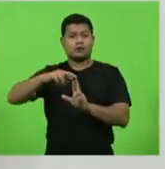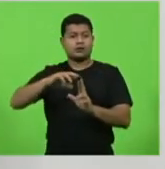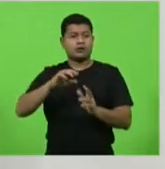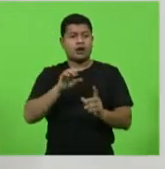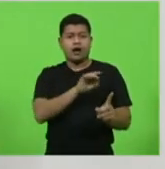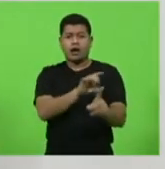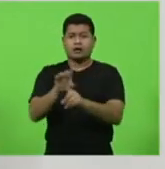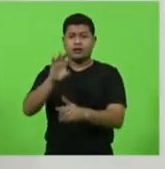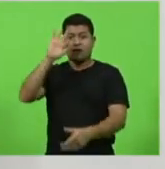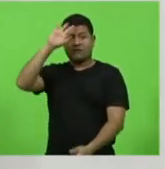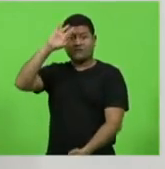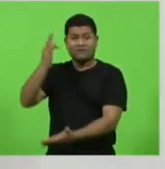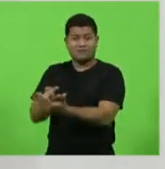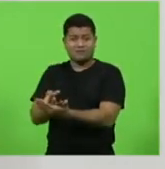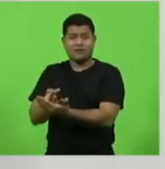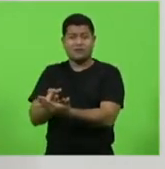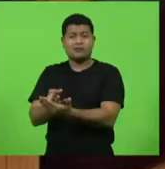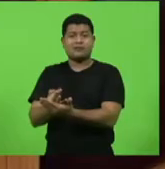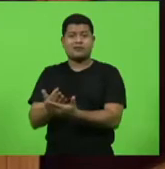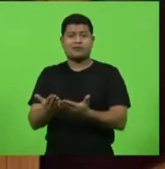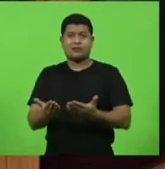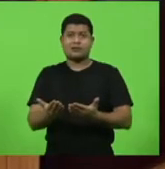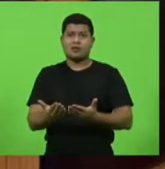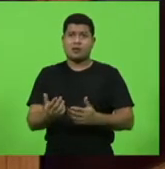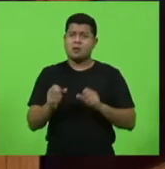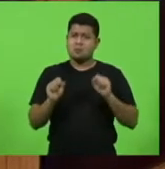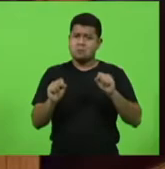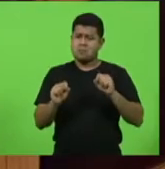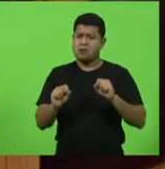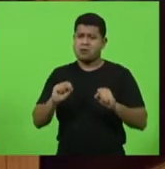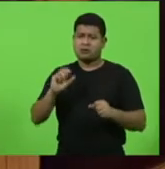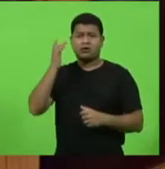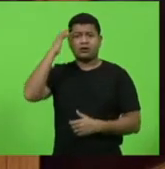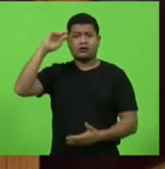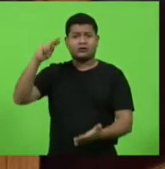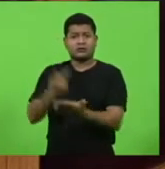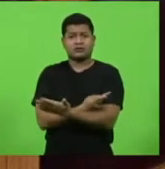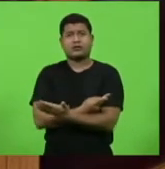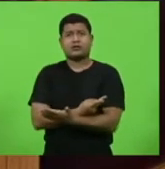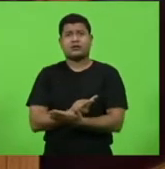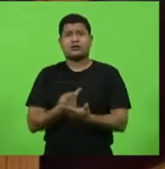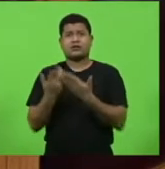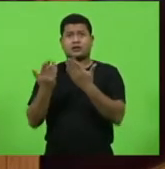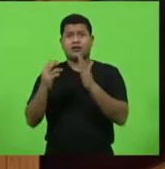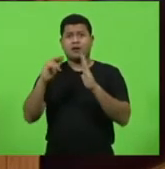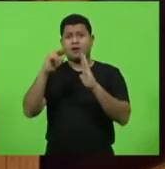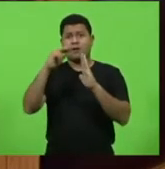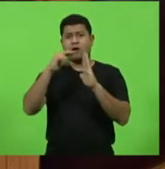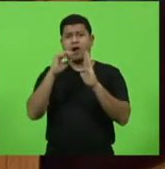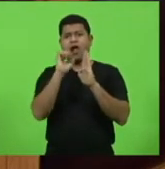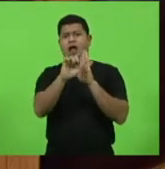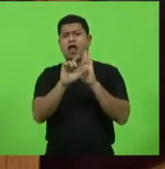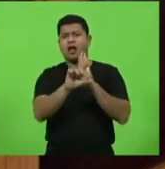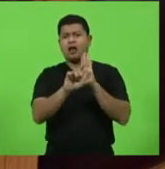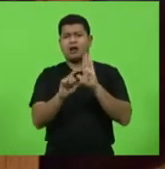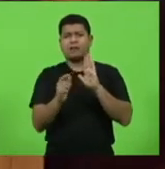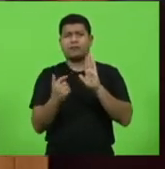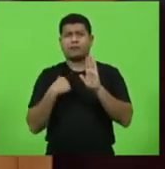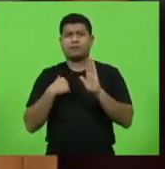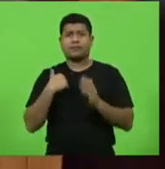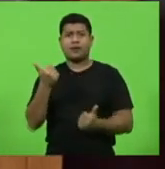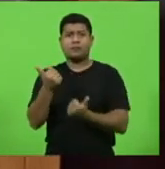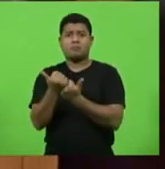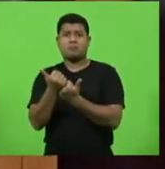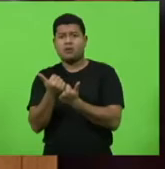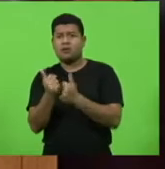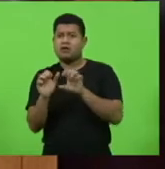condição como essa. Eu posso achar errado, claro, só acho errado. Agora, não concordo com nada que está dito ali em cima também. Quem apoia a esquerda,